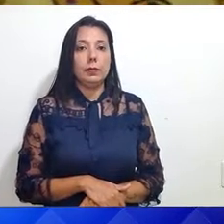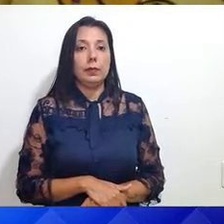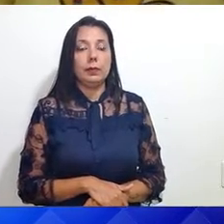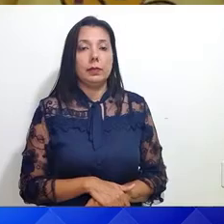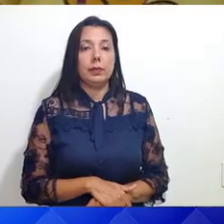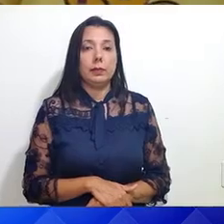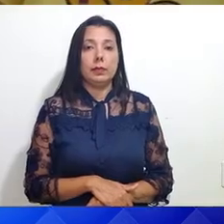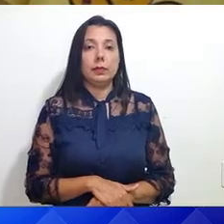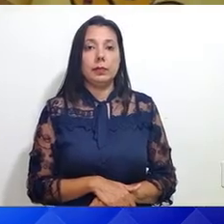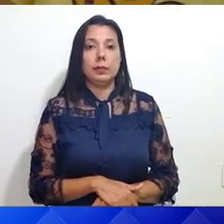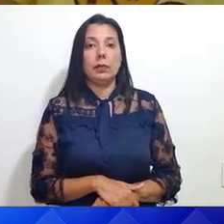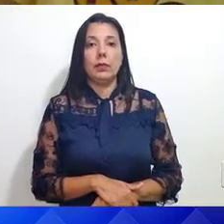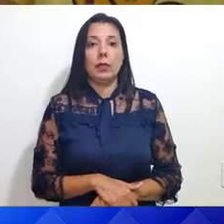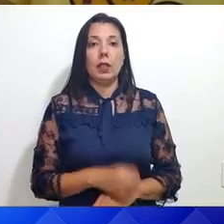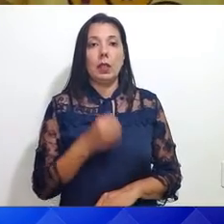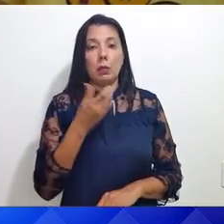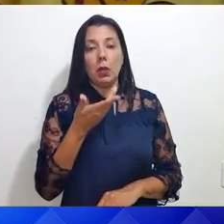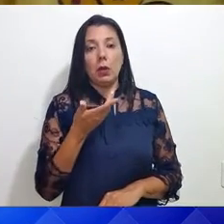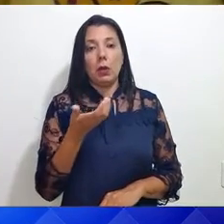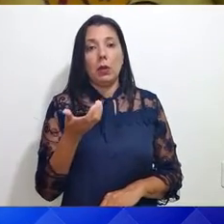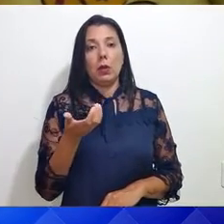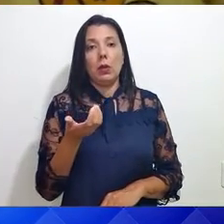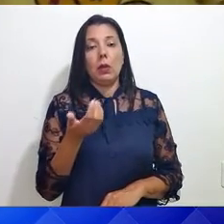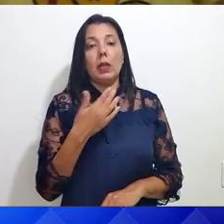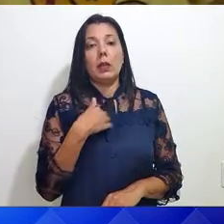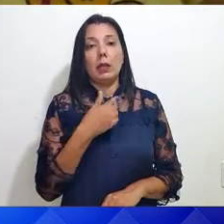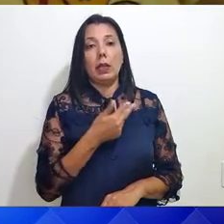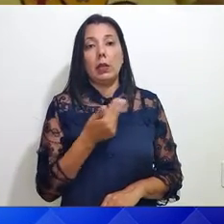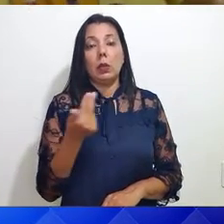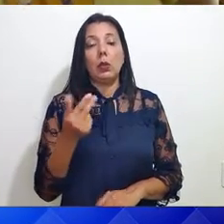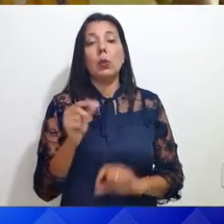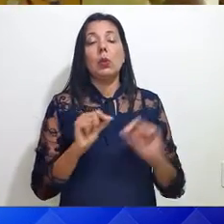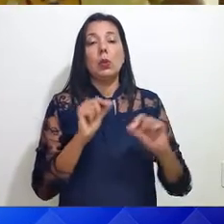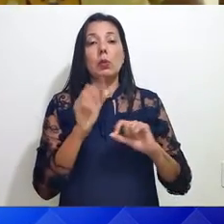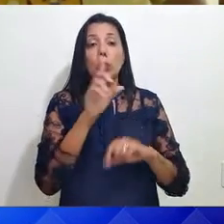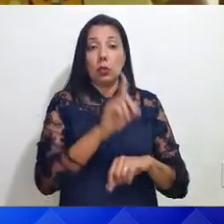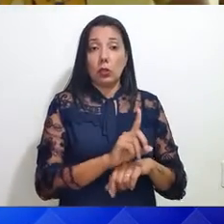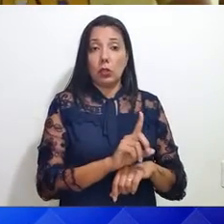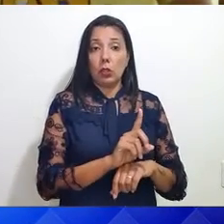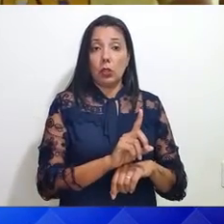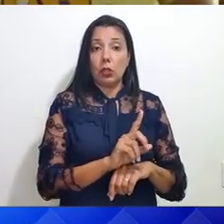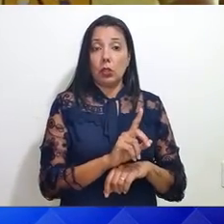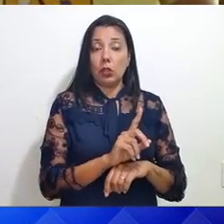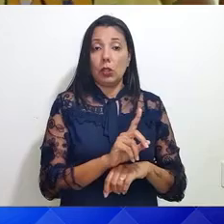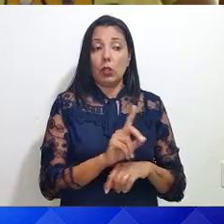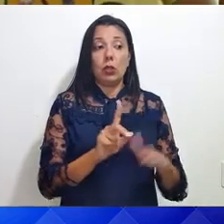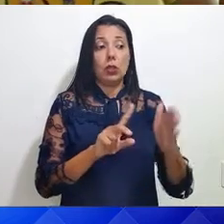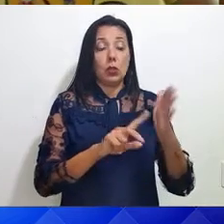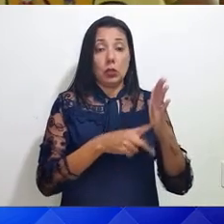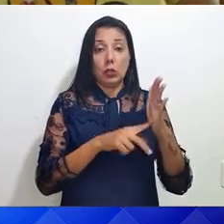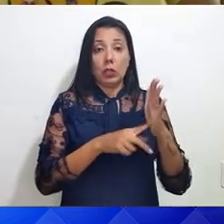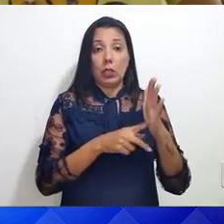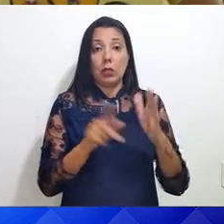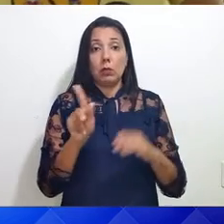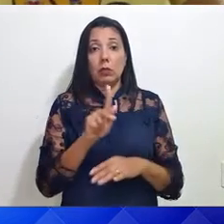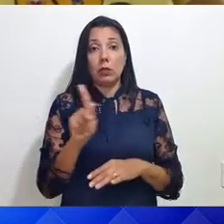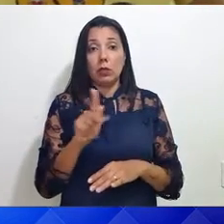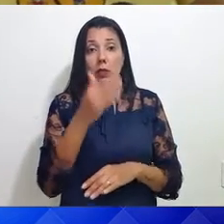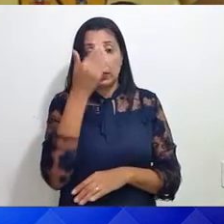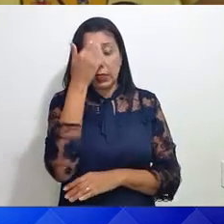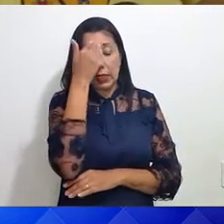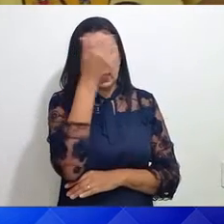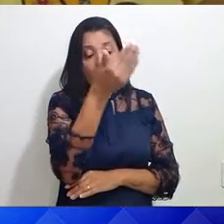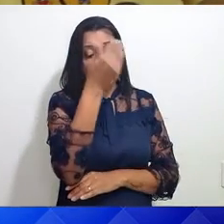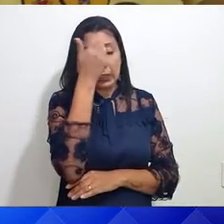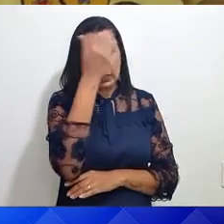O Sindicato dos Professores tem o maior orgulho de ter parceiras como vocês, que de fato,